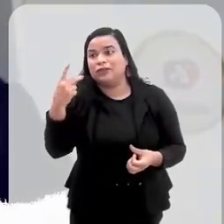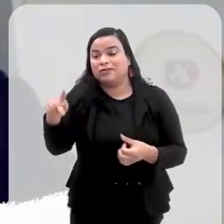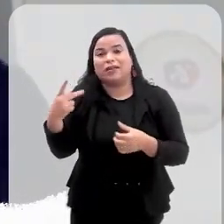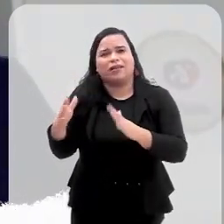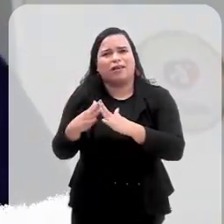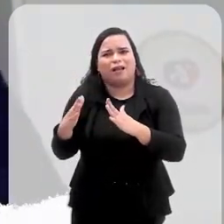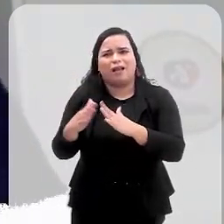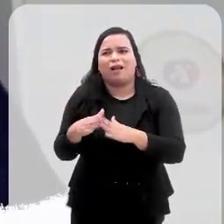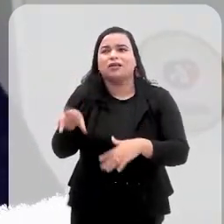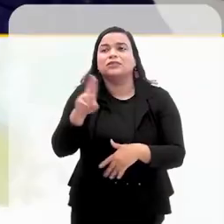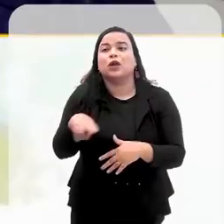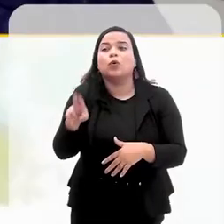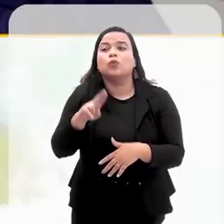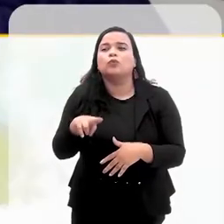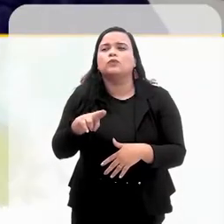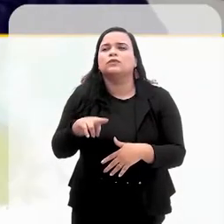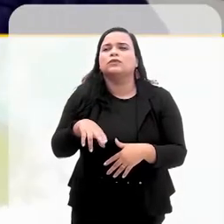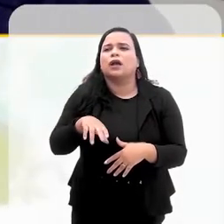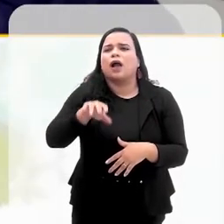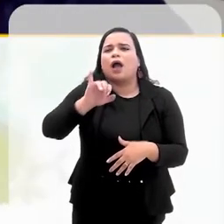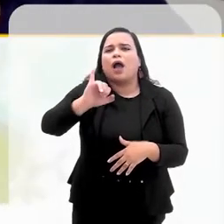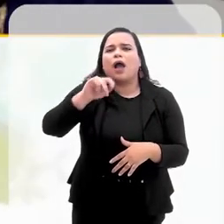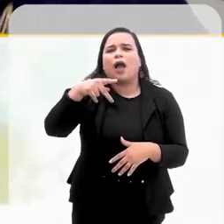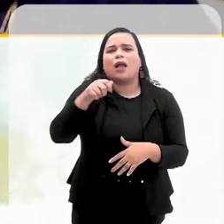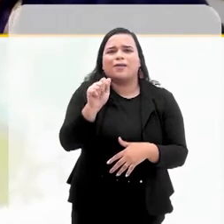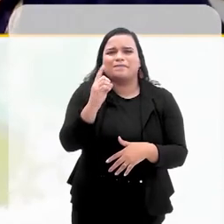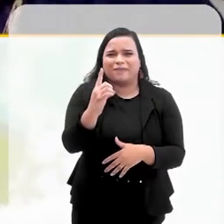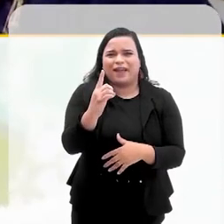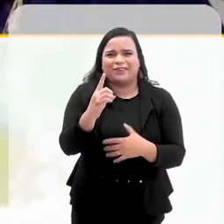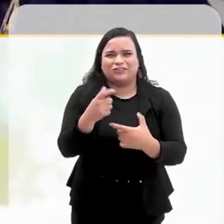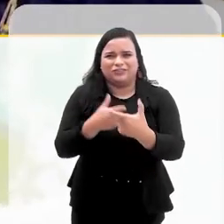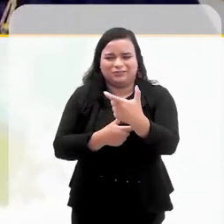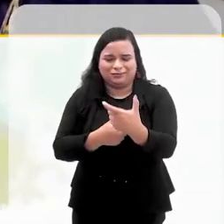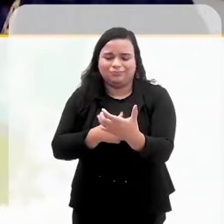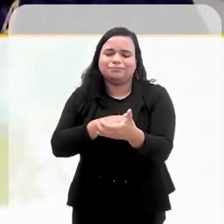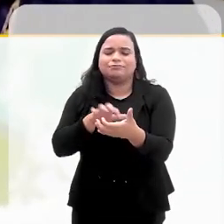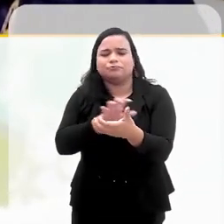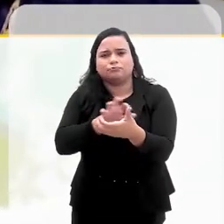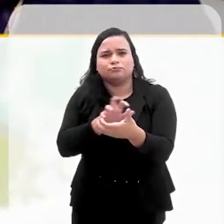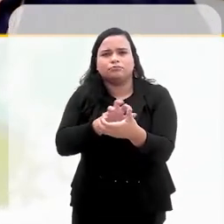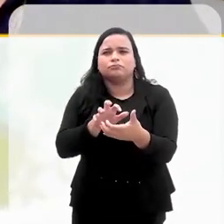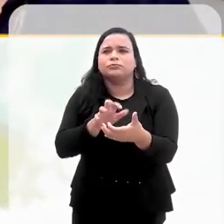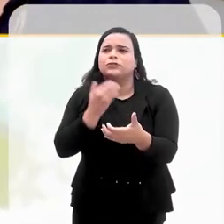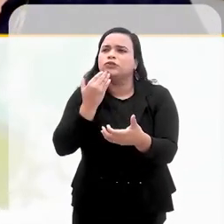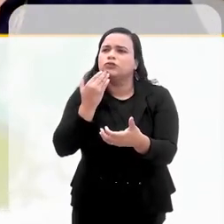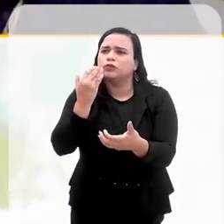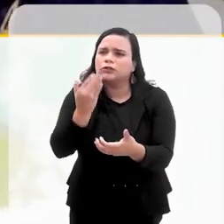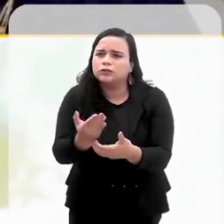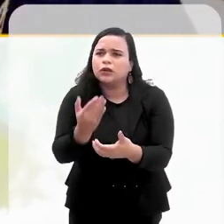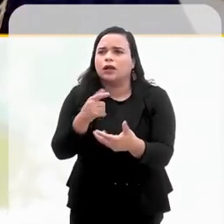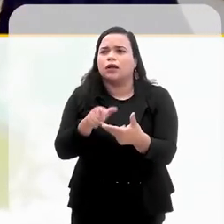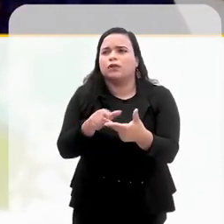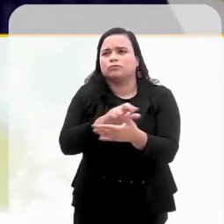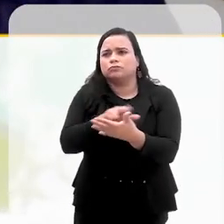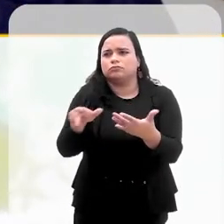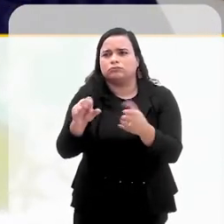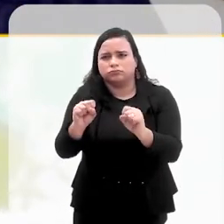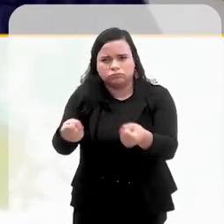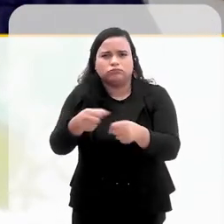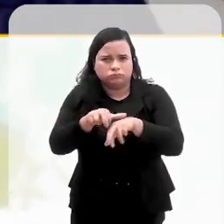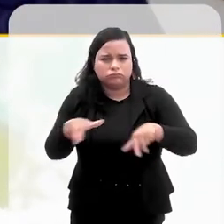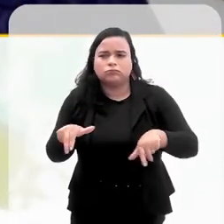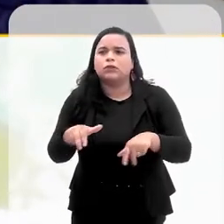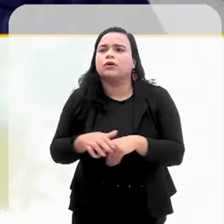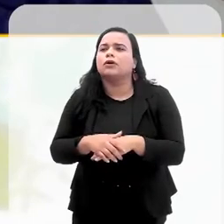com essa filosofia de solicitar, de engajar. O iPad, na verdade, fica intermediando as